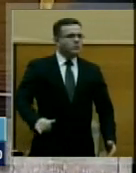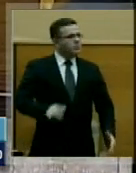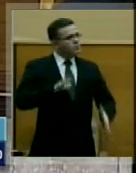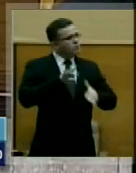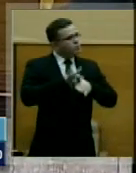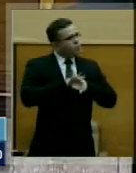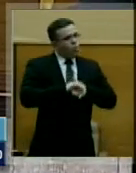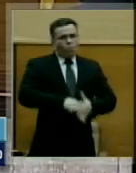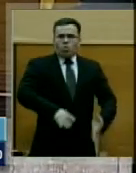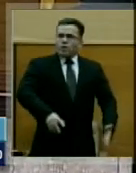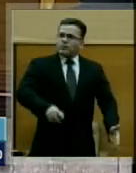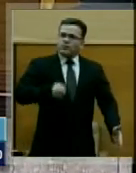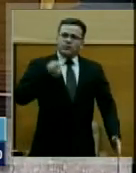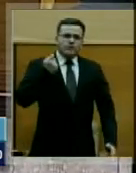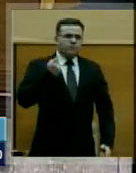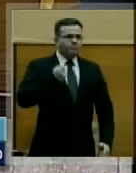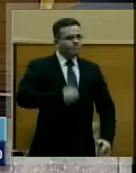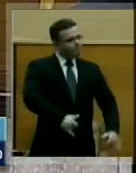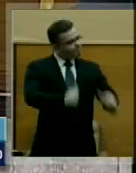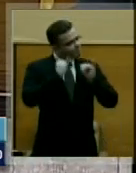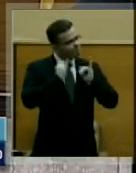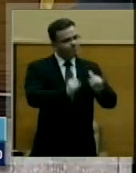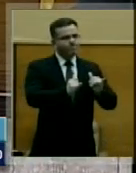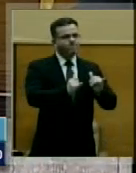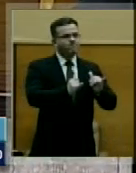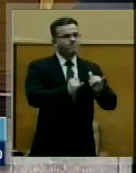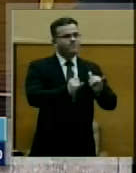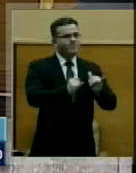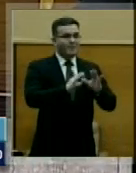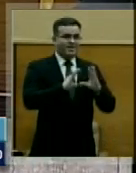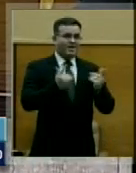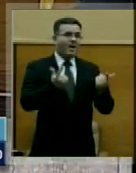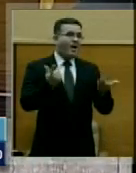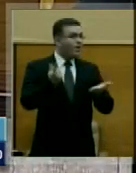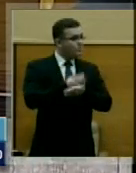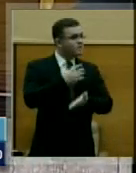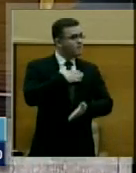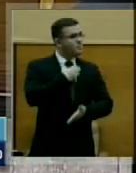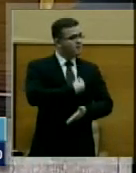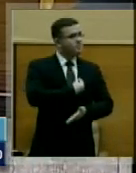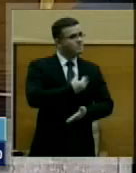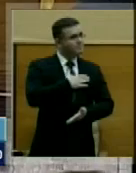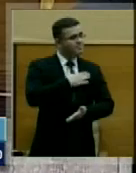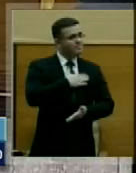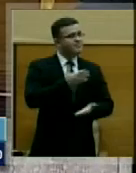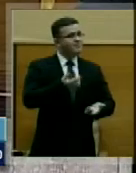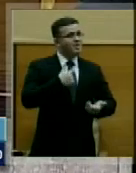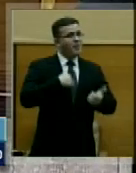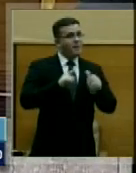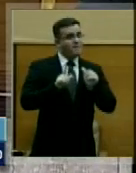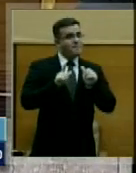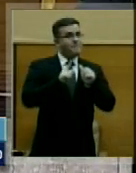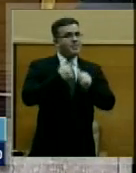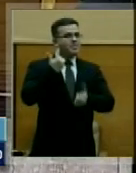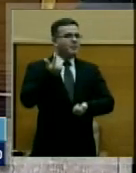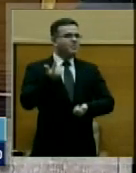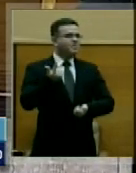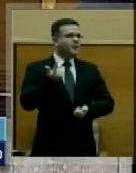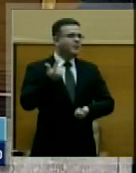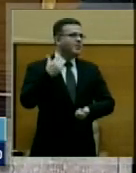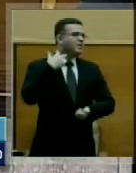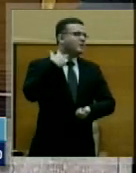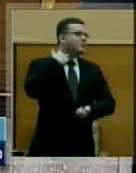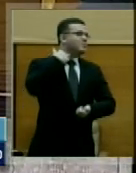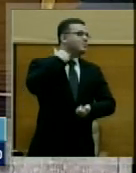vida, que roubou os meus sonhos. Eu lembro que foi exatamente isso que aconteceu comigo. Eu lembro do primeiro dia de hemodiálise, quando eu